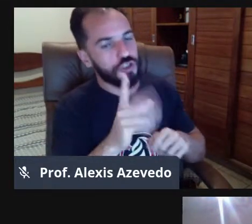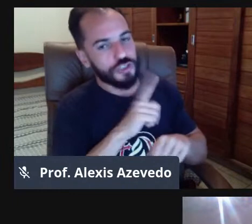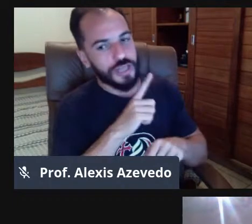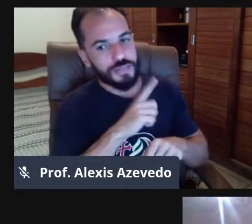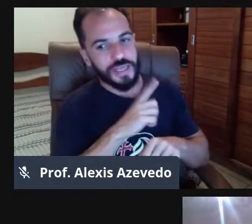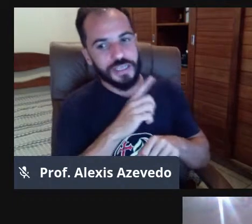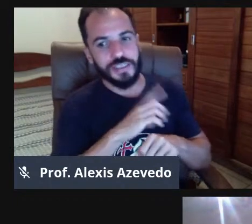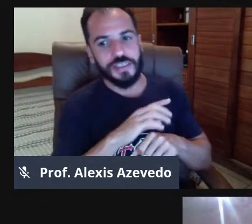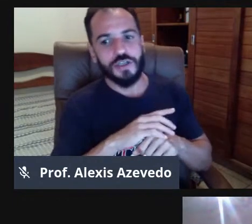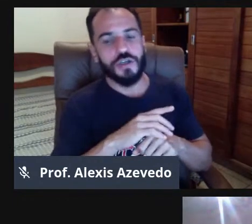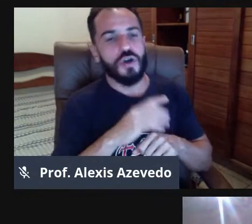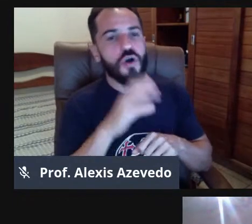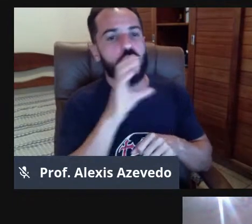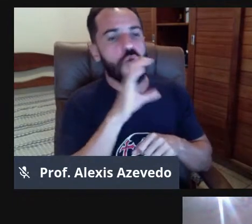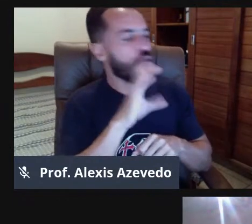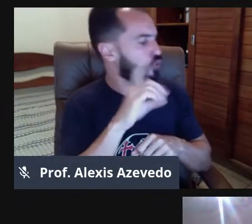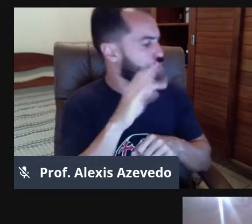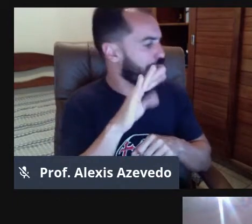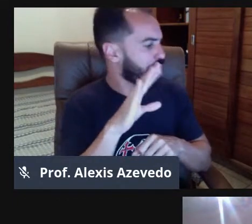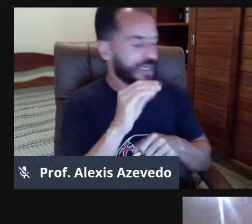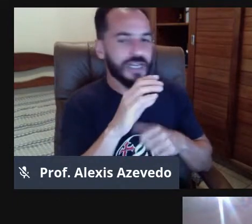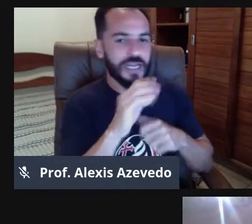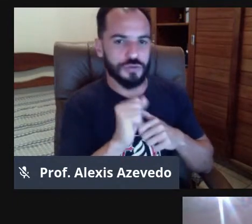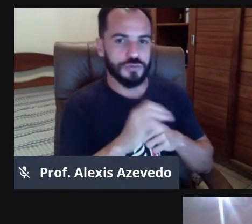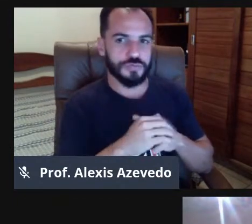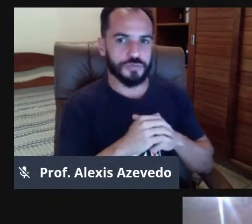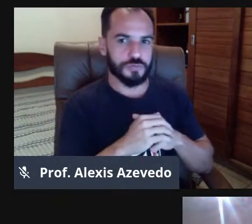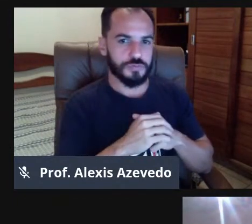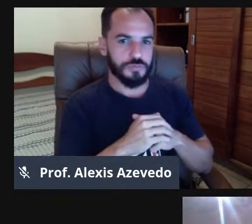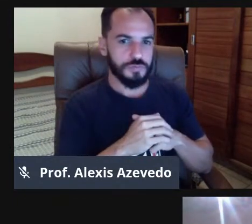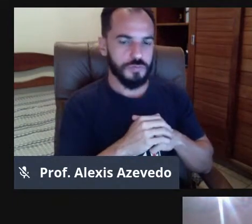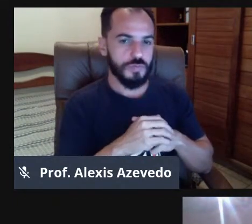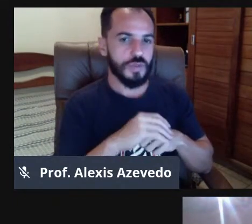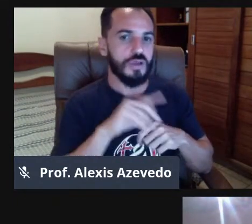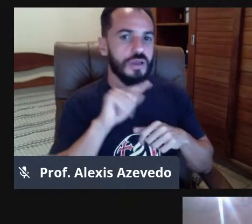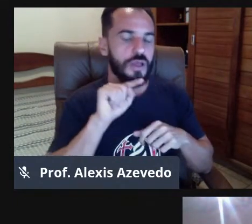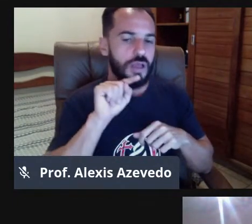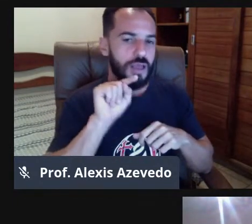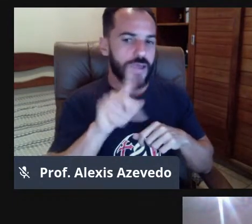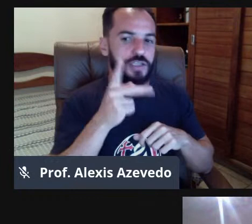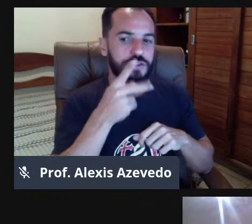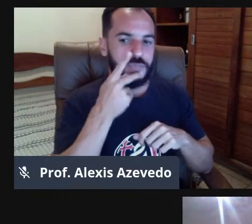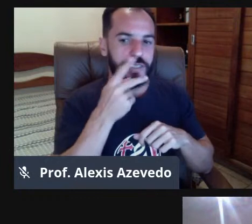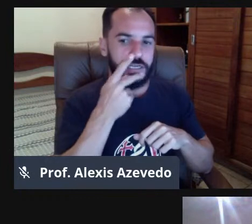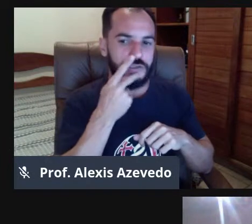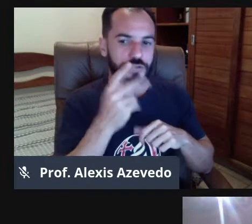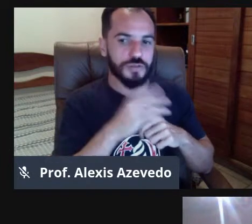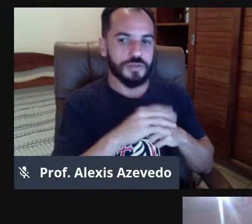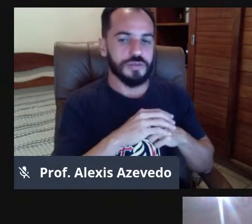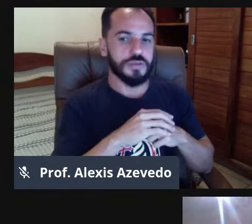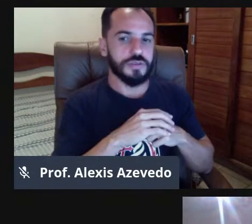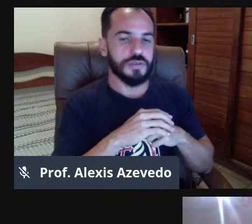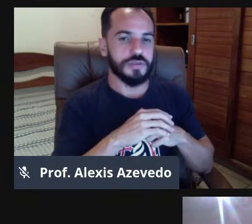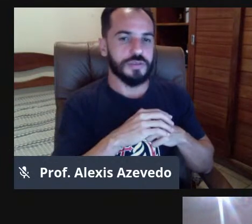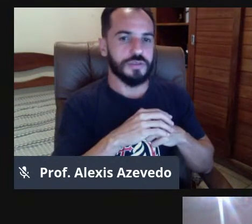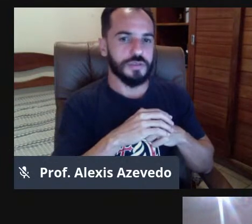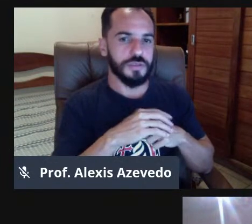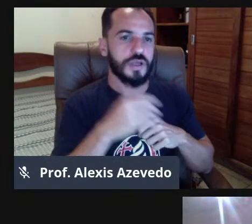feito a revisão e já tenha e passe essa revisão no COEP para que, quem sabe, no primeiro